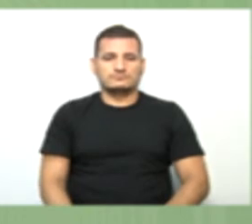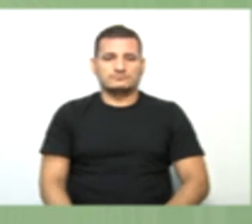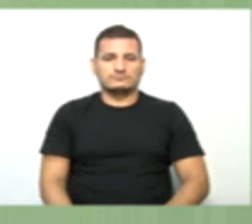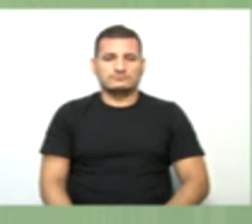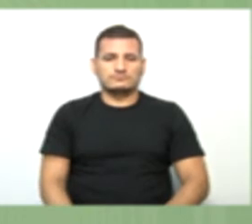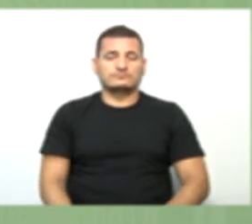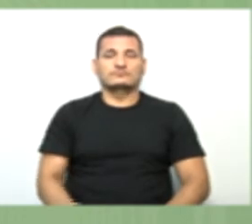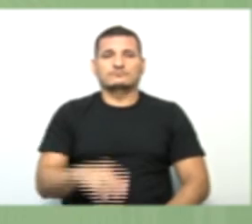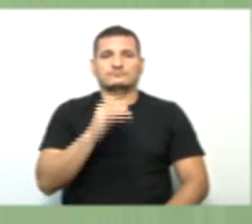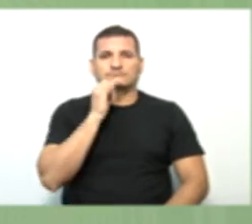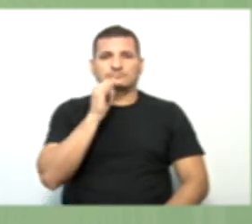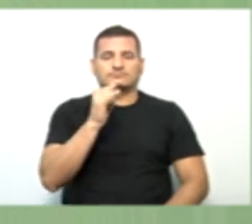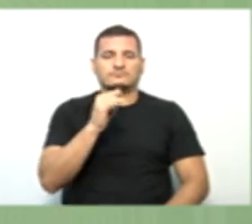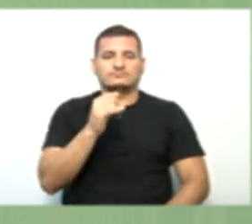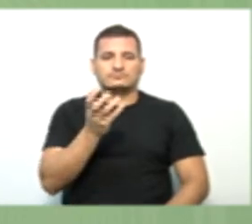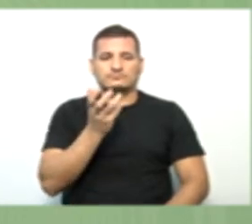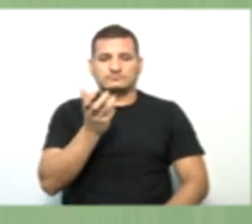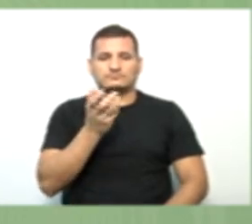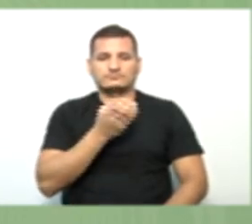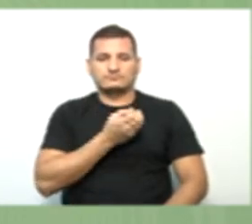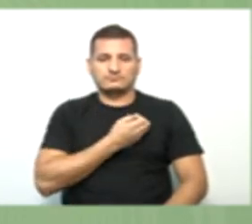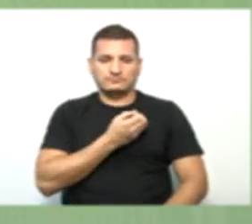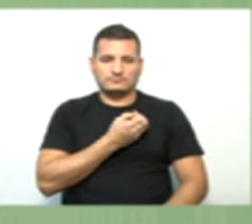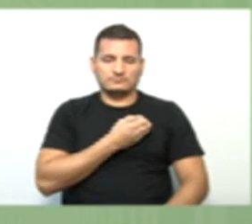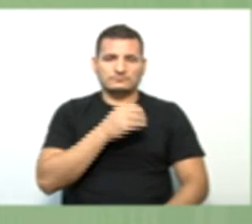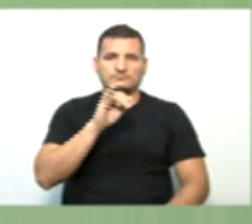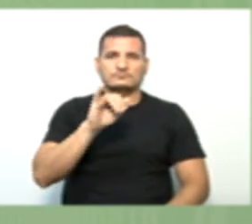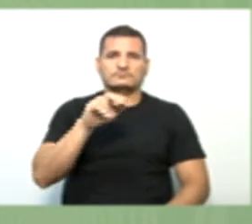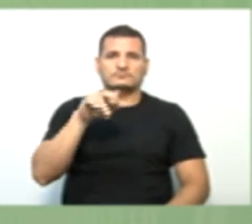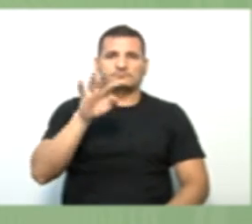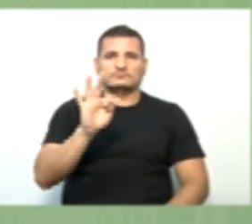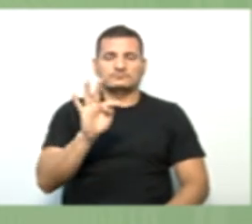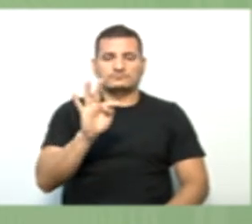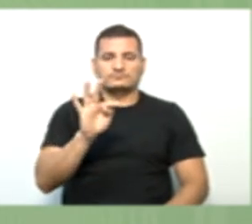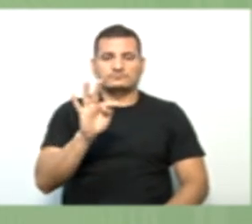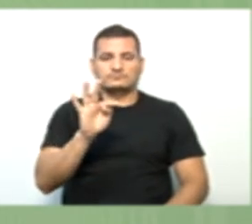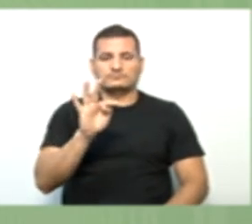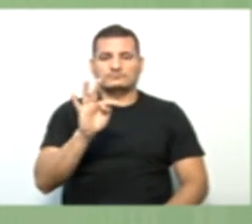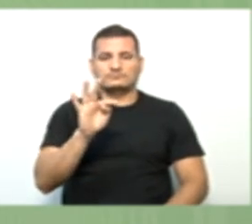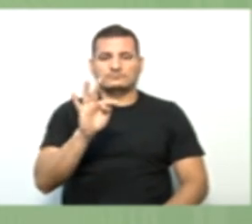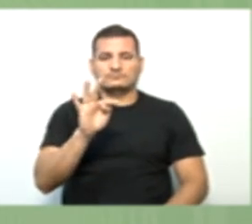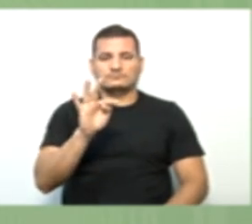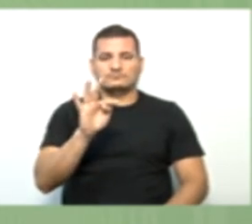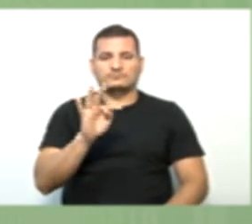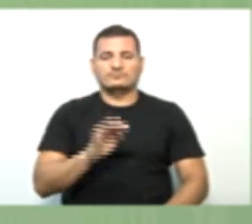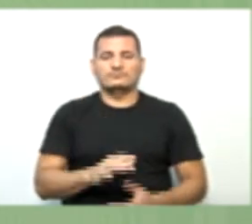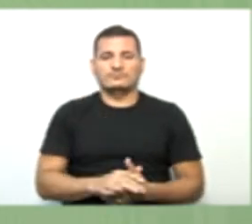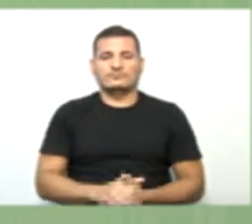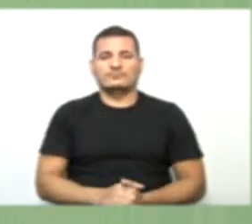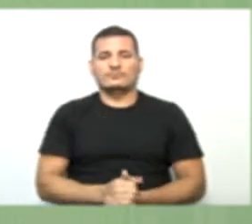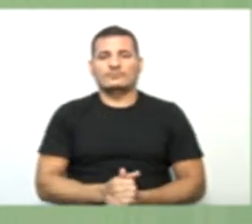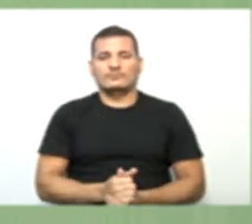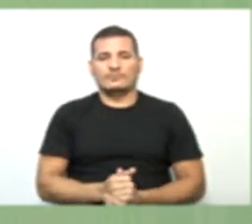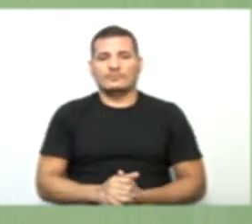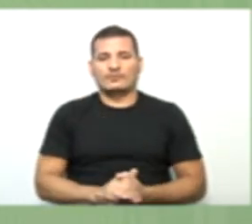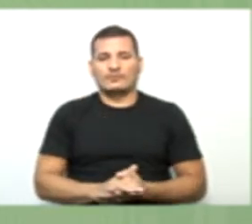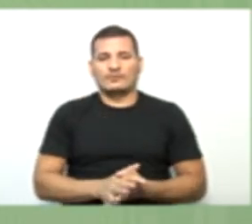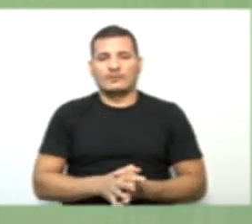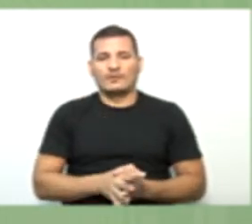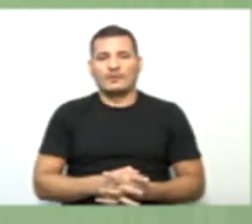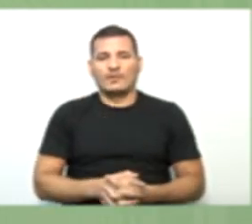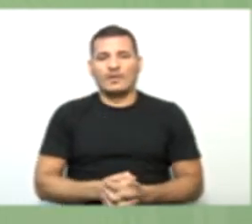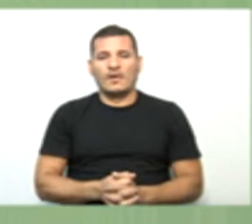dados de números inteiros, eu tenho que fazer x, recebe int, de input,